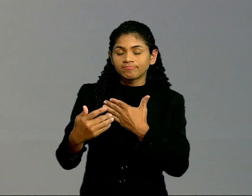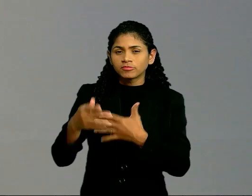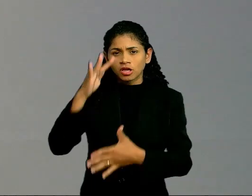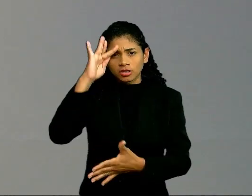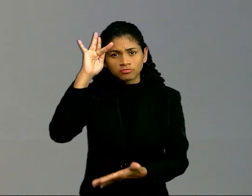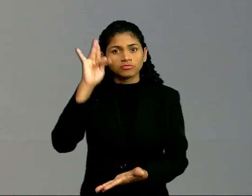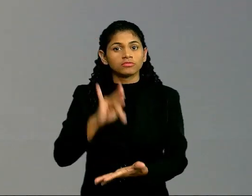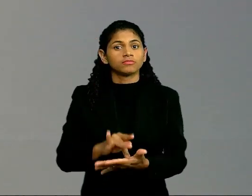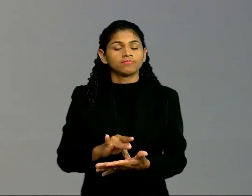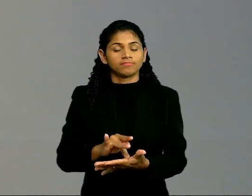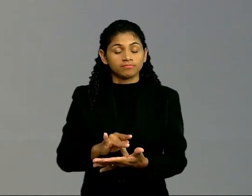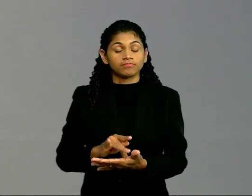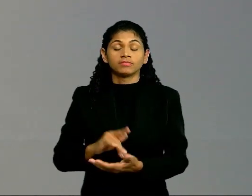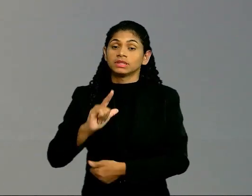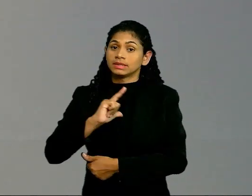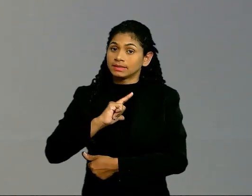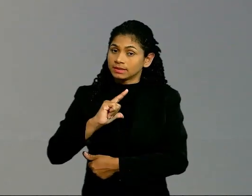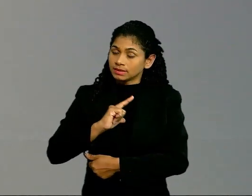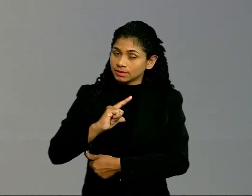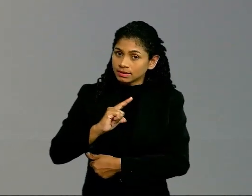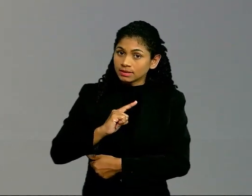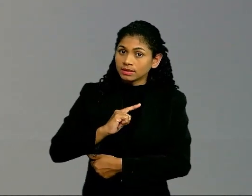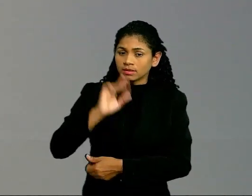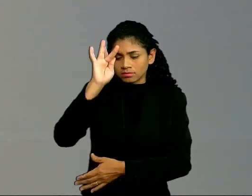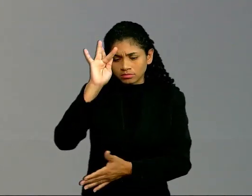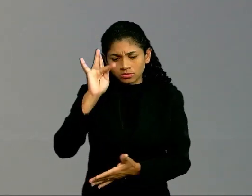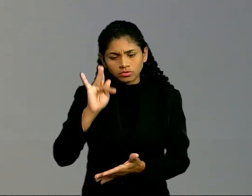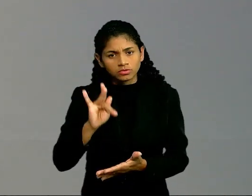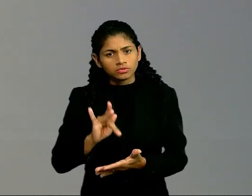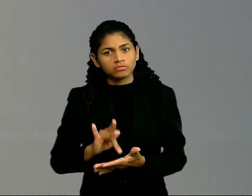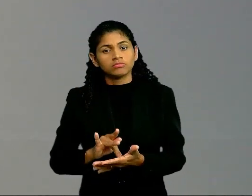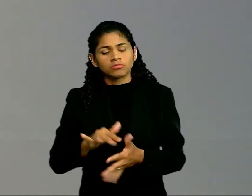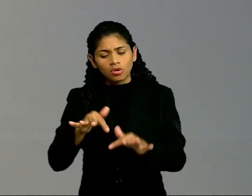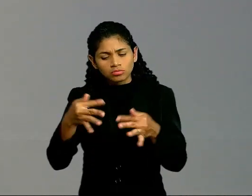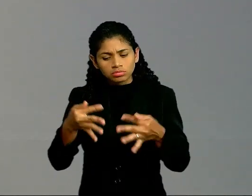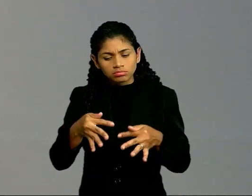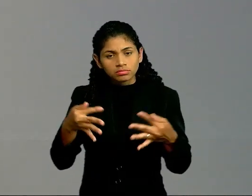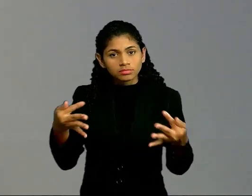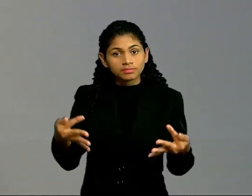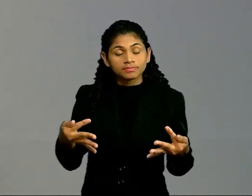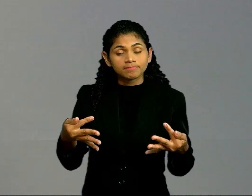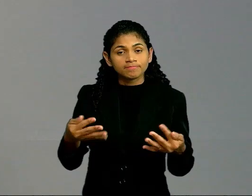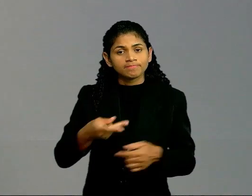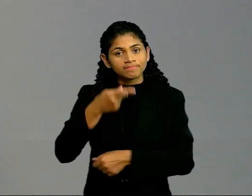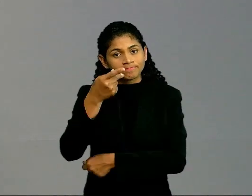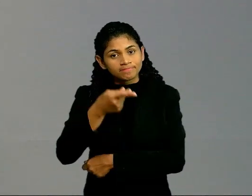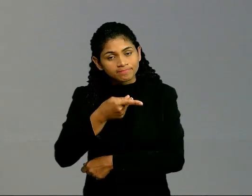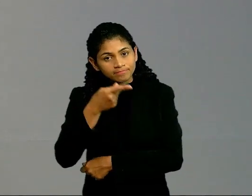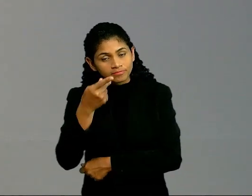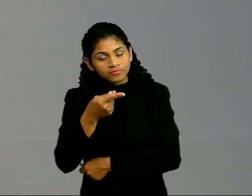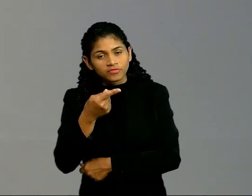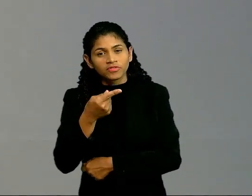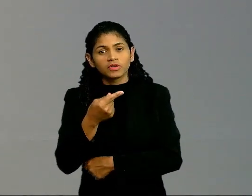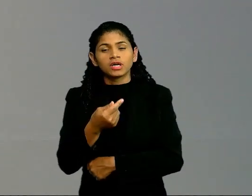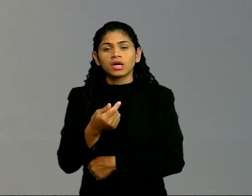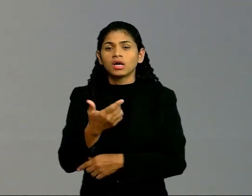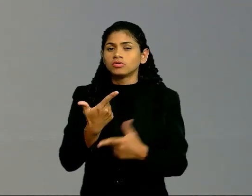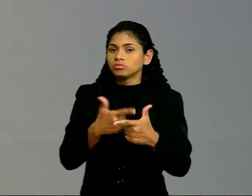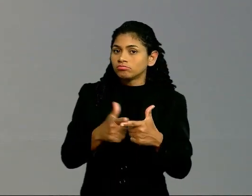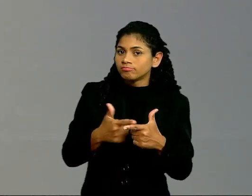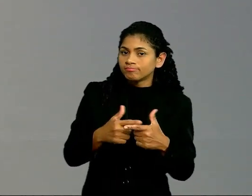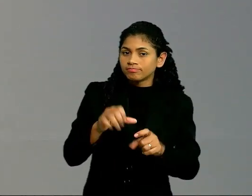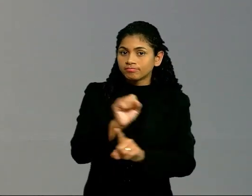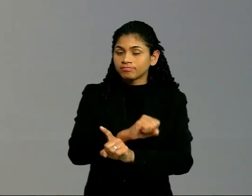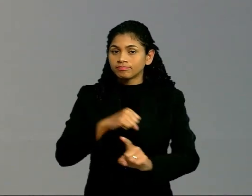Carolina tem traços realistas, não é? Que falavam aí dessas mazelas, desses problemas